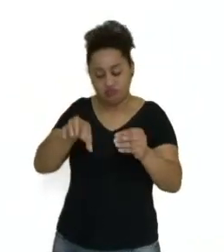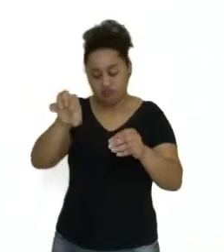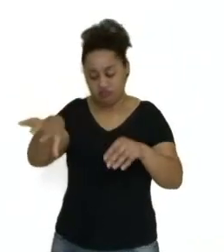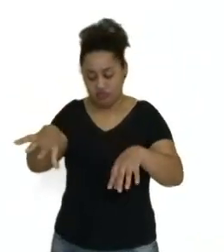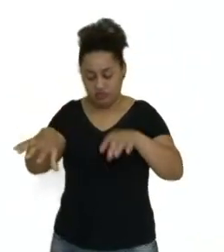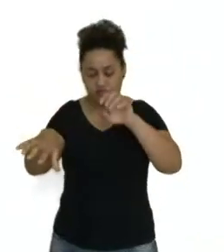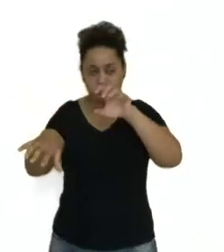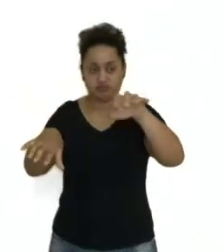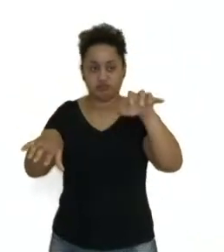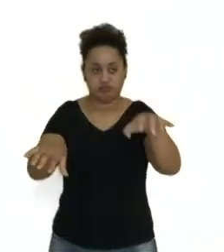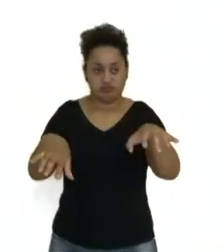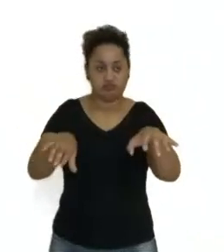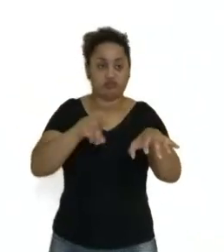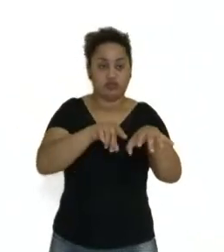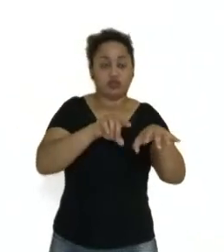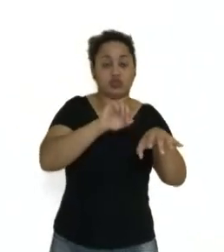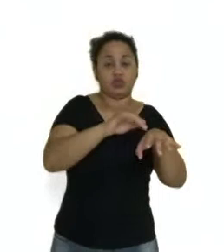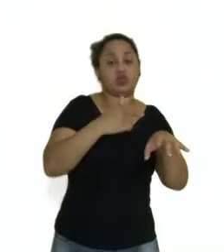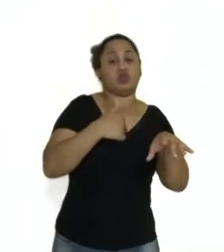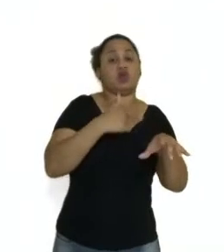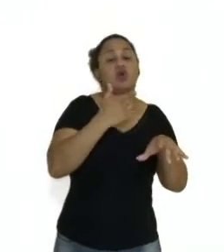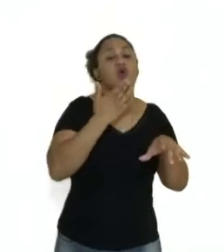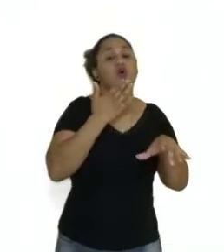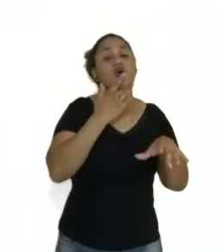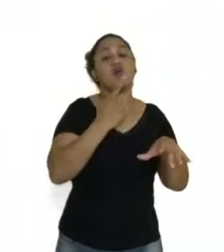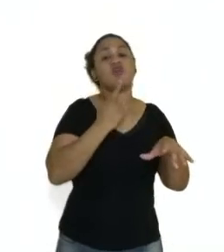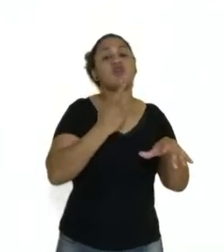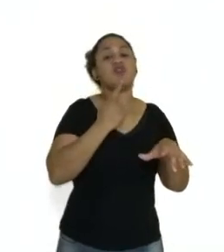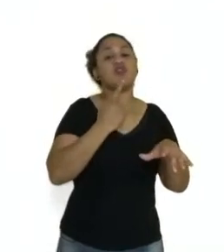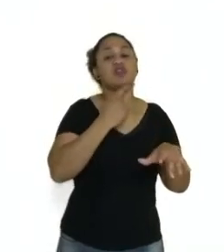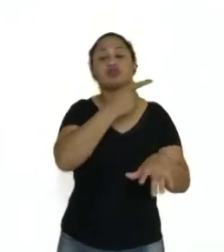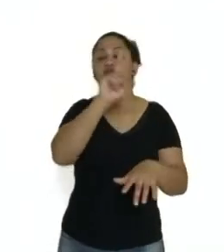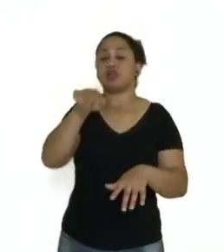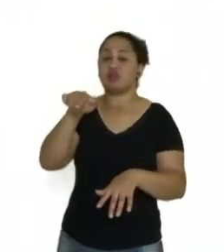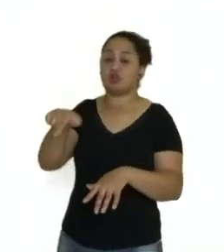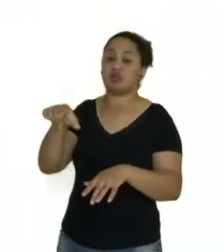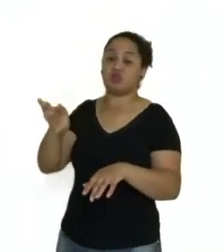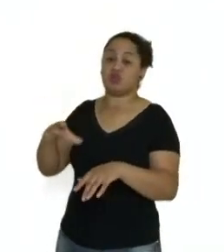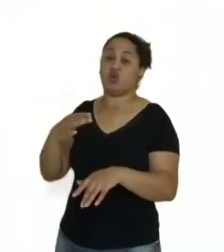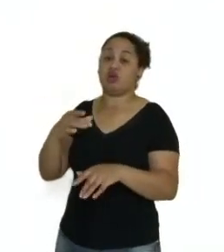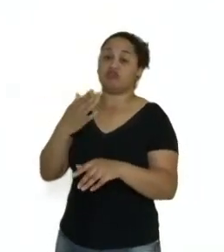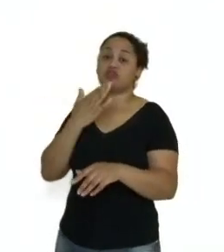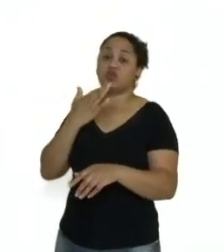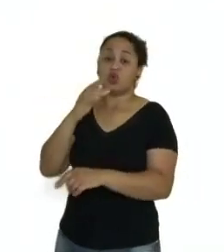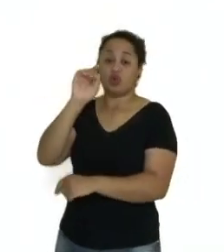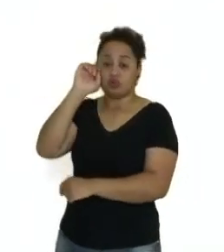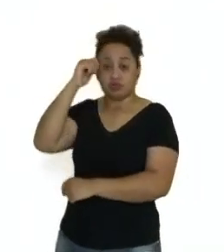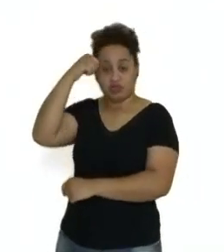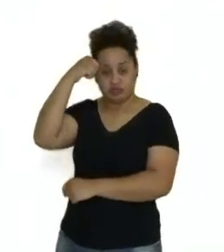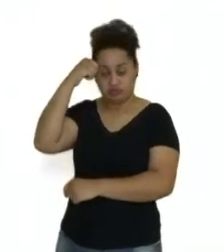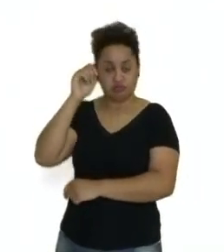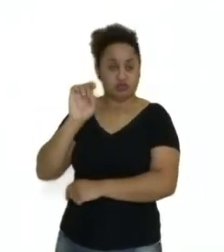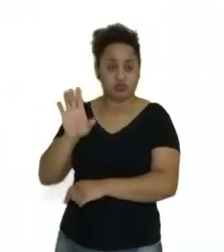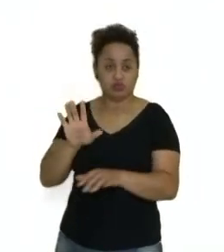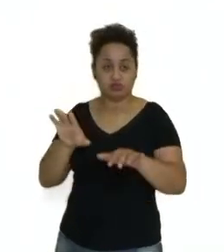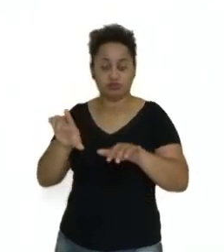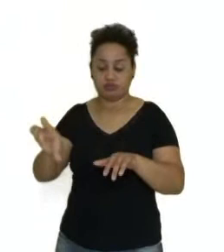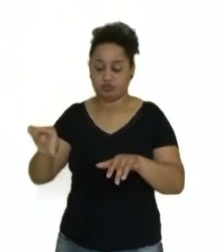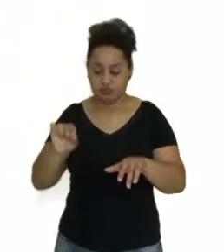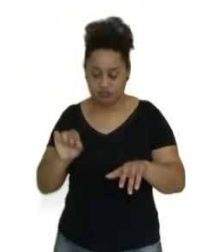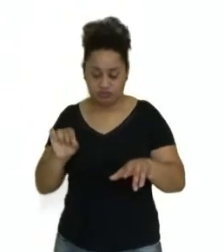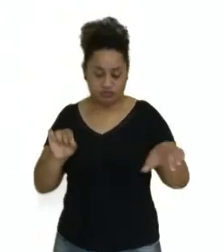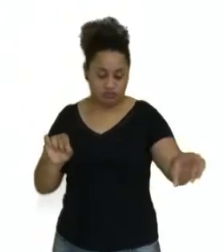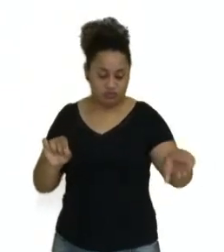montes. Um somente com cartas da cor vermelha e outro com cartas da cor preta. Ele retira